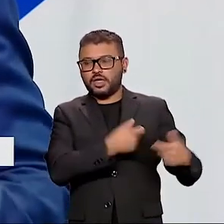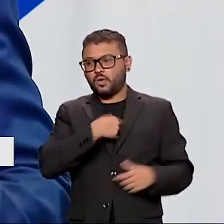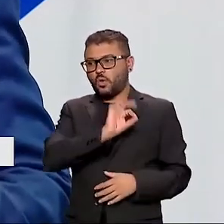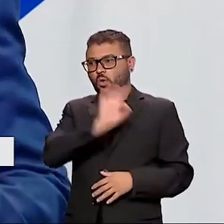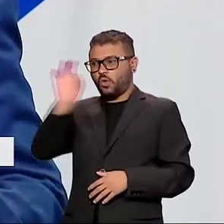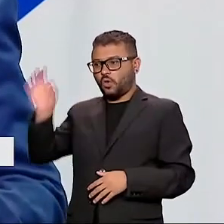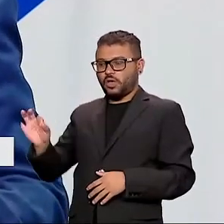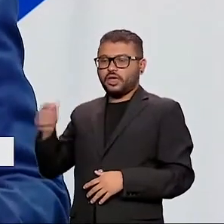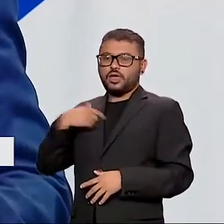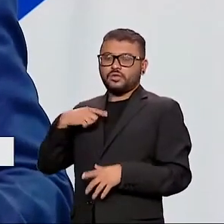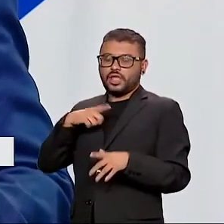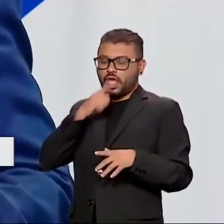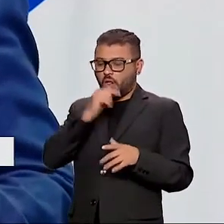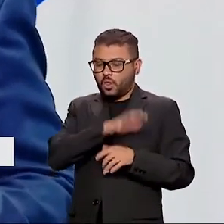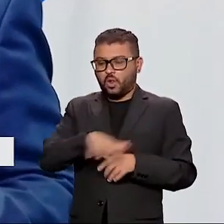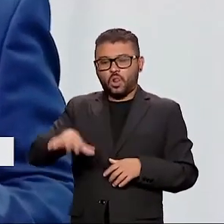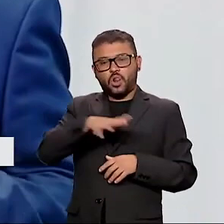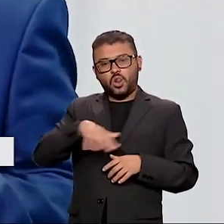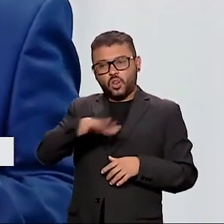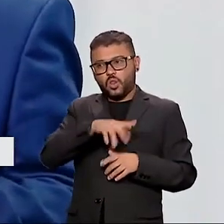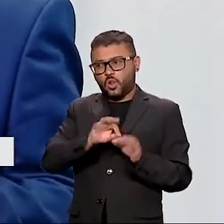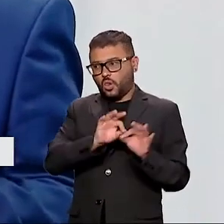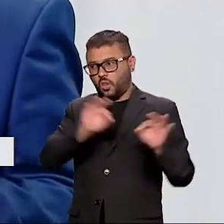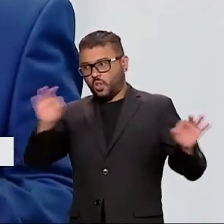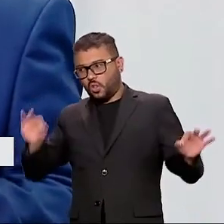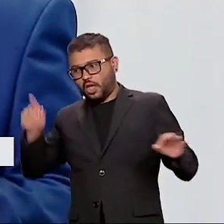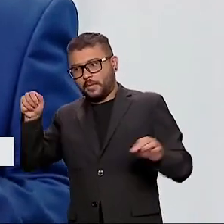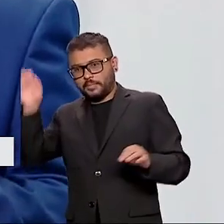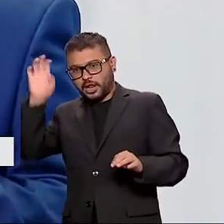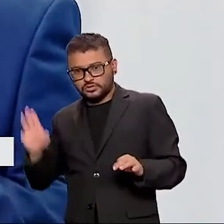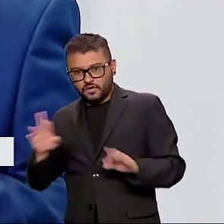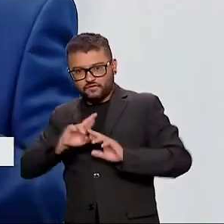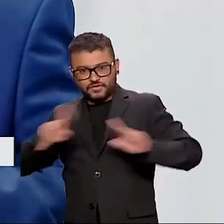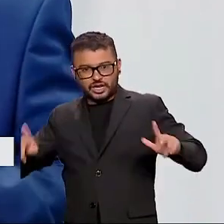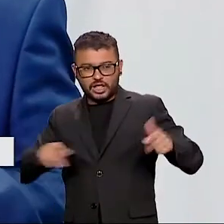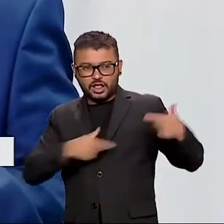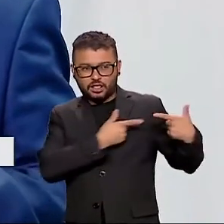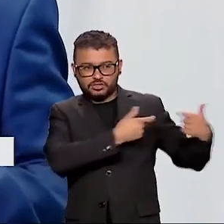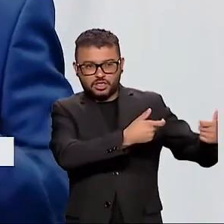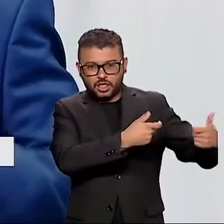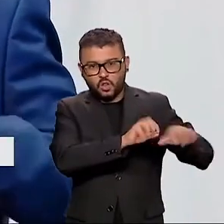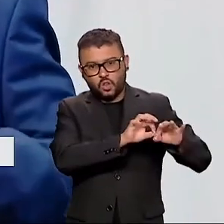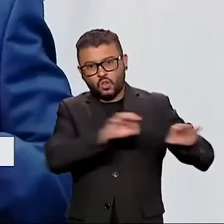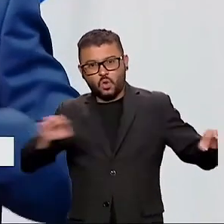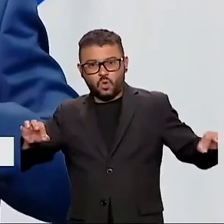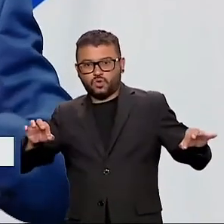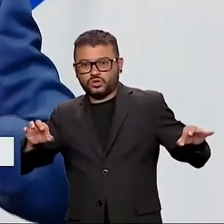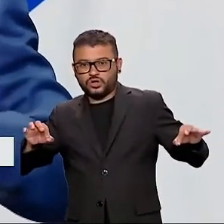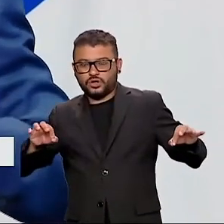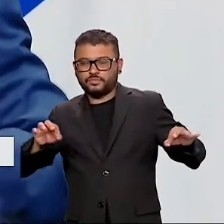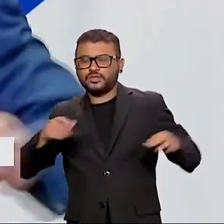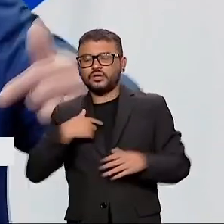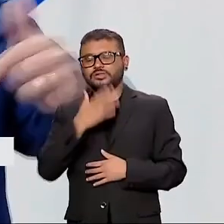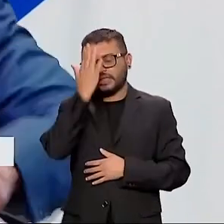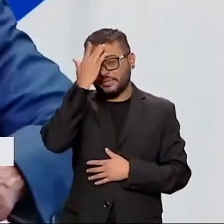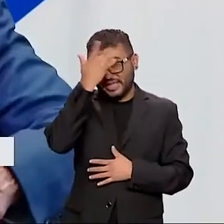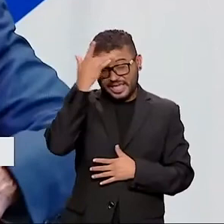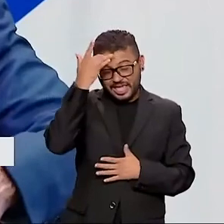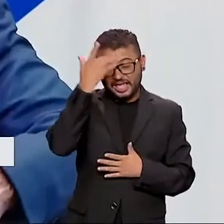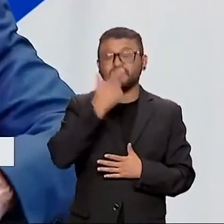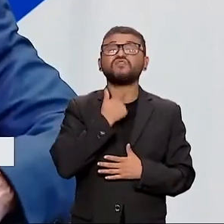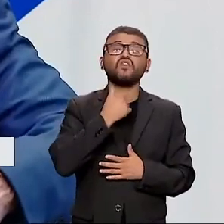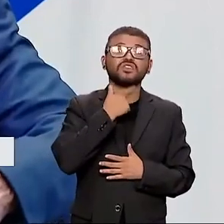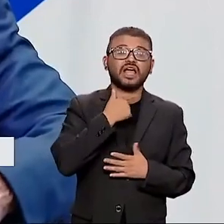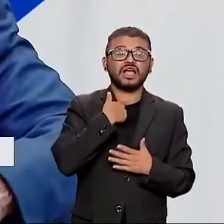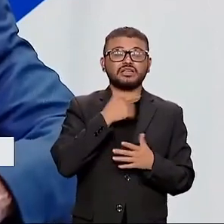eu tenho um oceano Atlântico, sabe, de diferença. E eu acho que mesmo aqueles que estão defendendo a